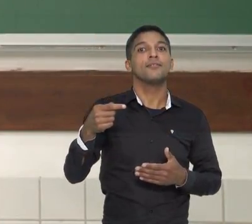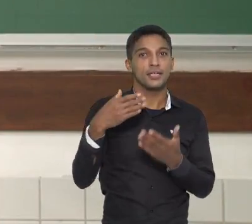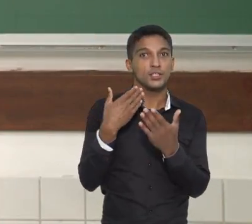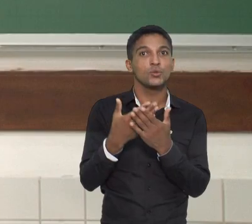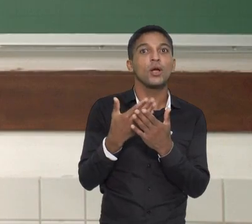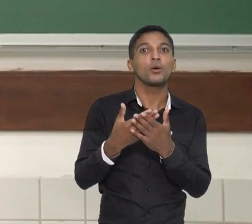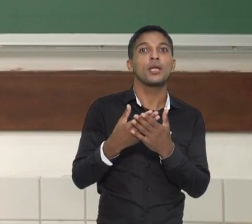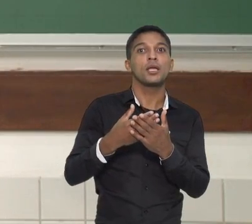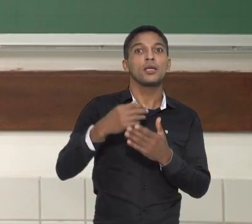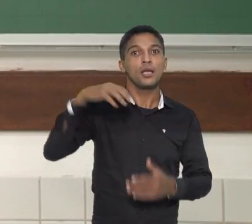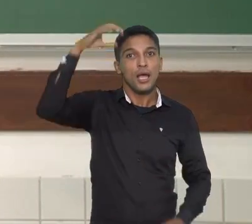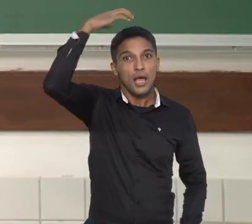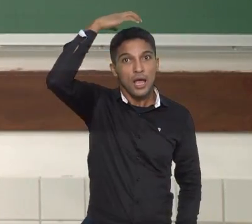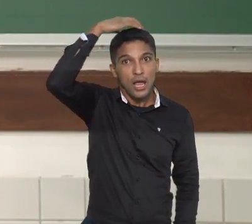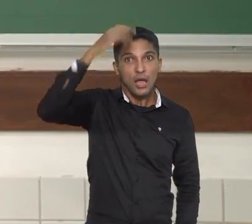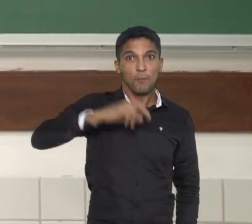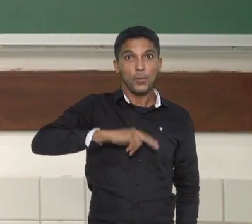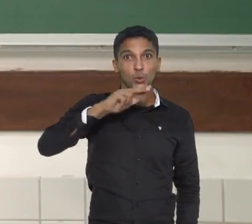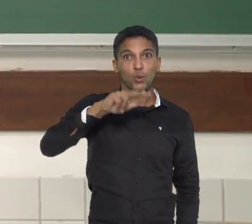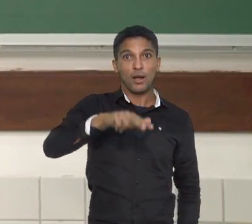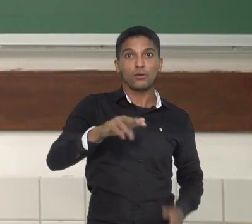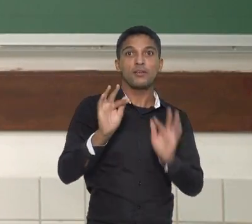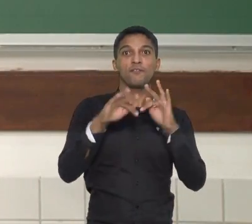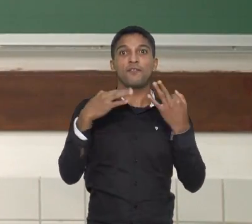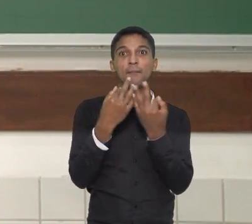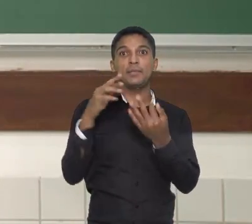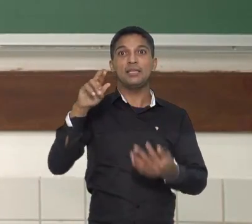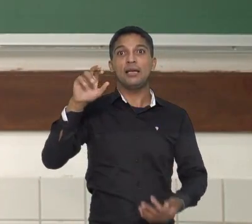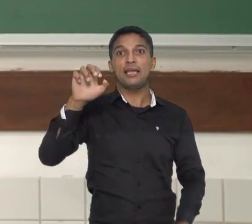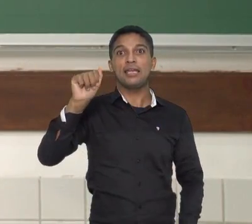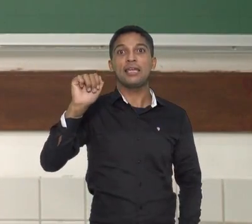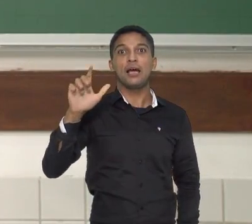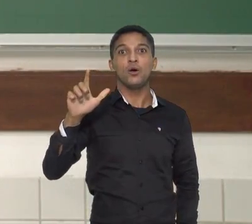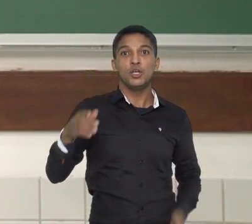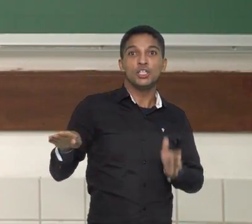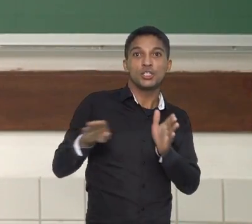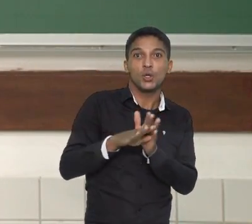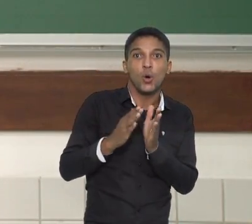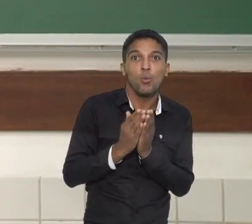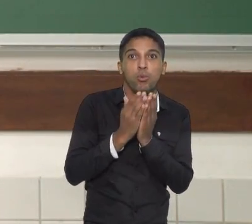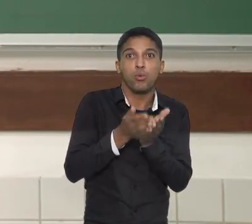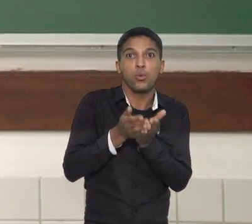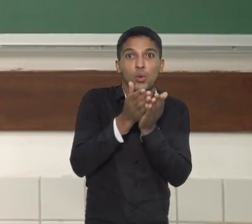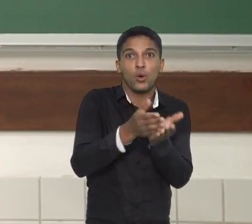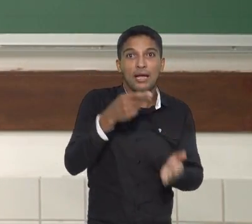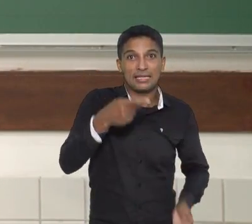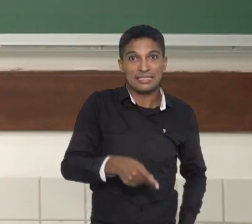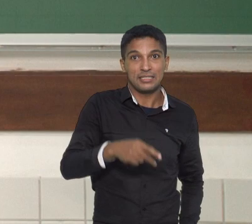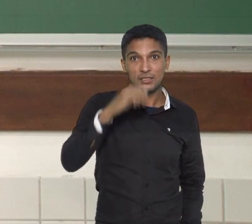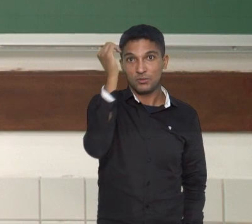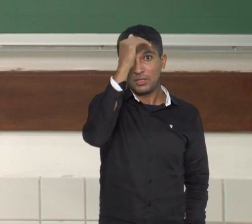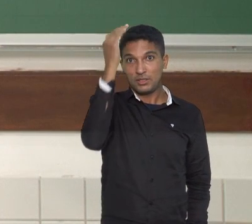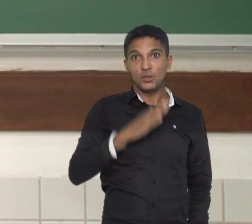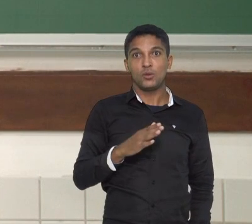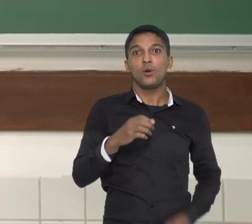chegada da corte, da família real no Brasil em 1808. Até a próxima aula!